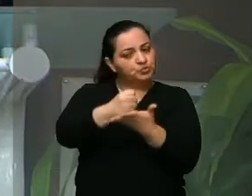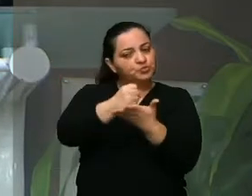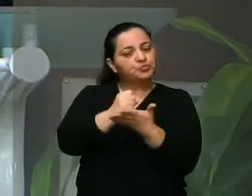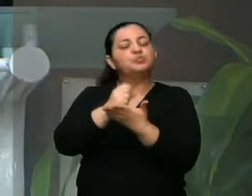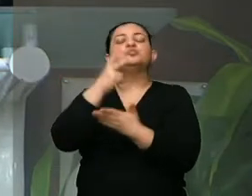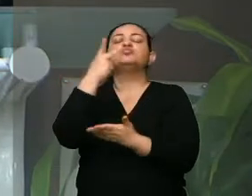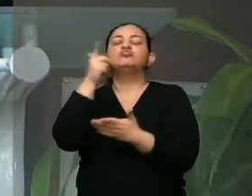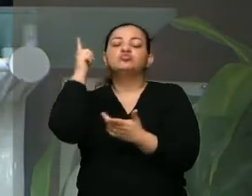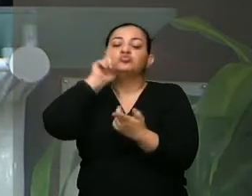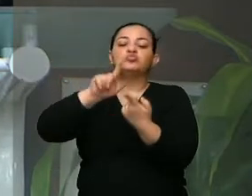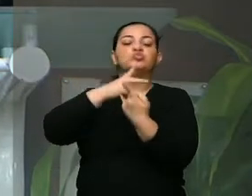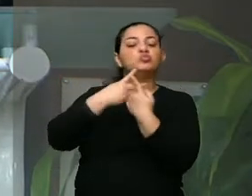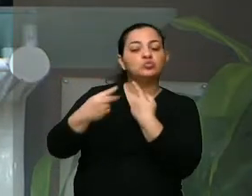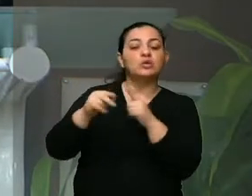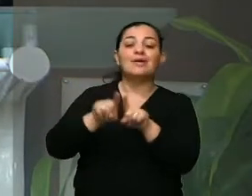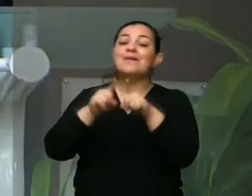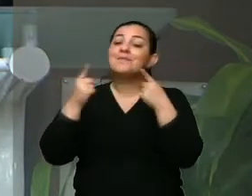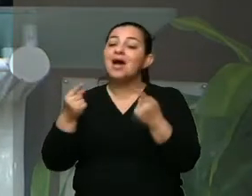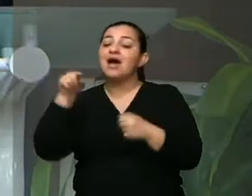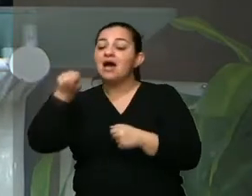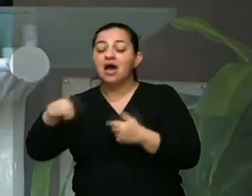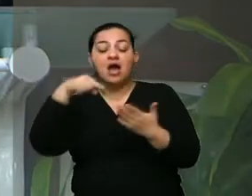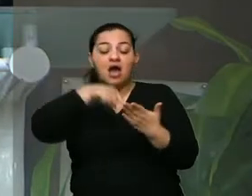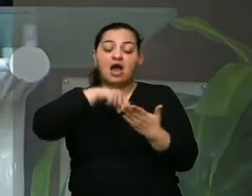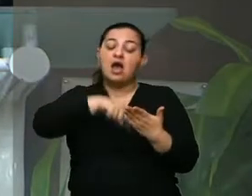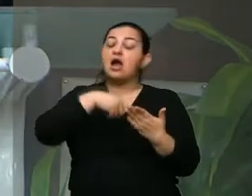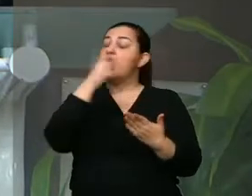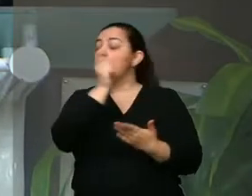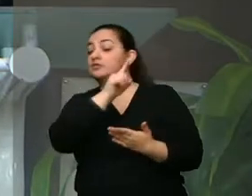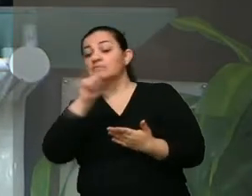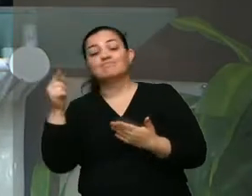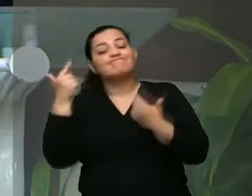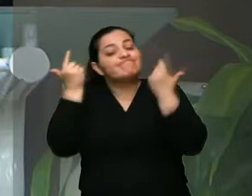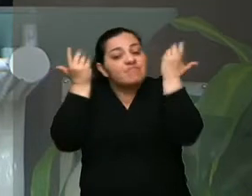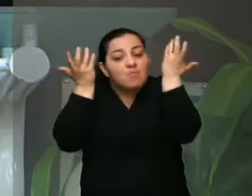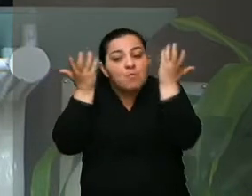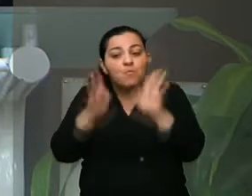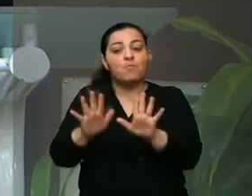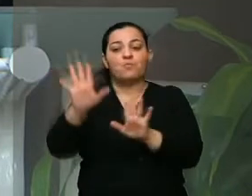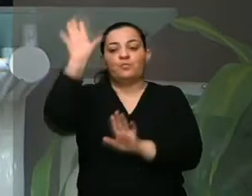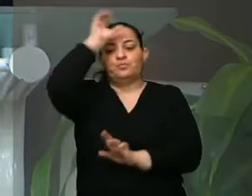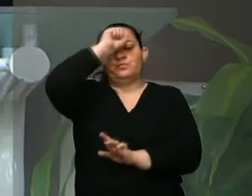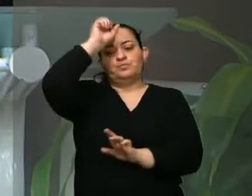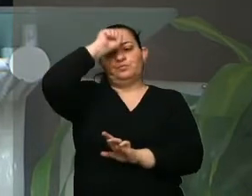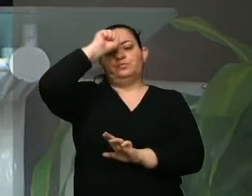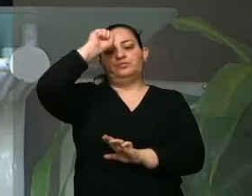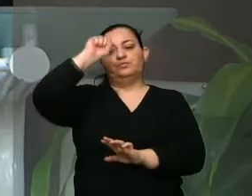você vai vencer mas no caso aqui ele não quer aprender